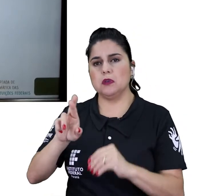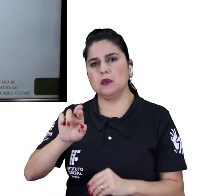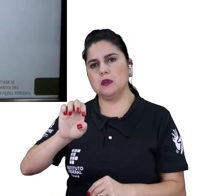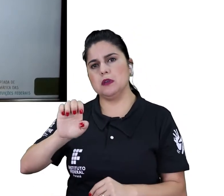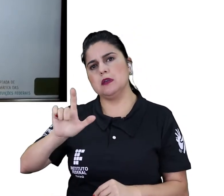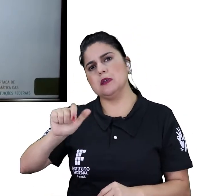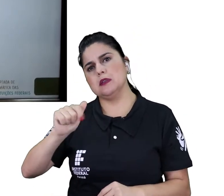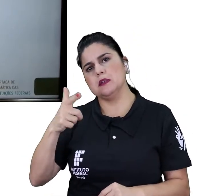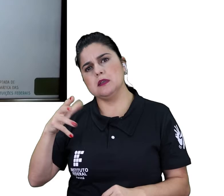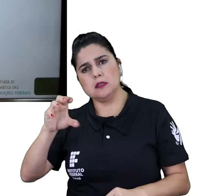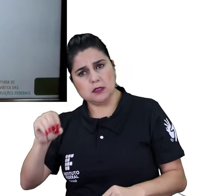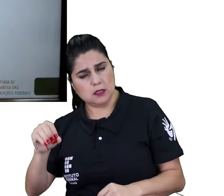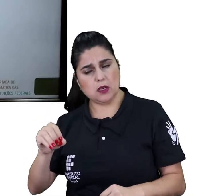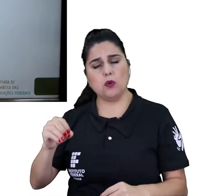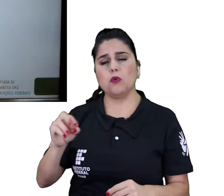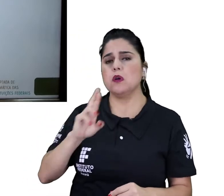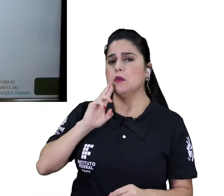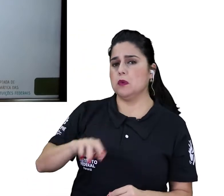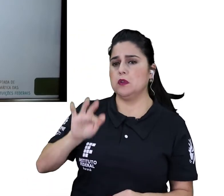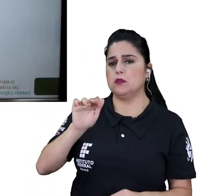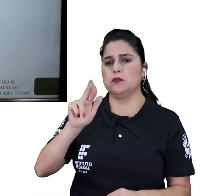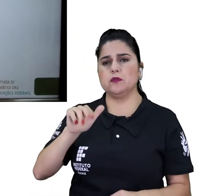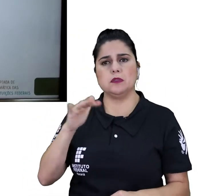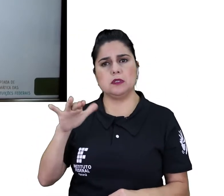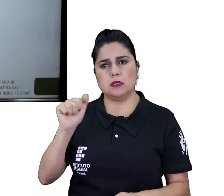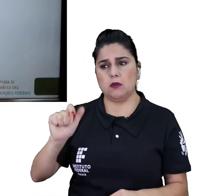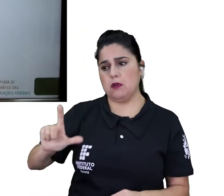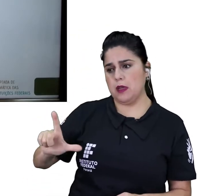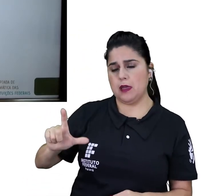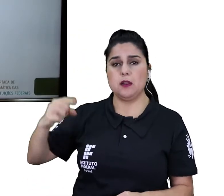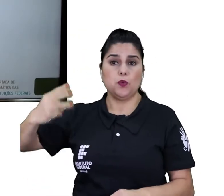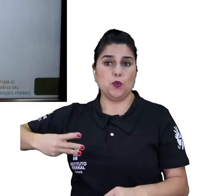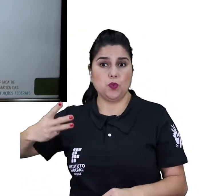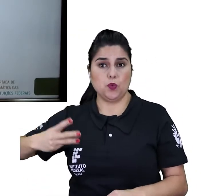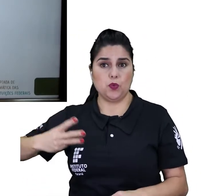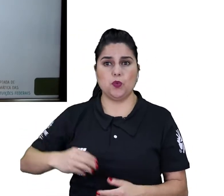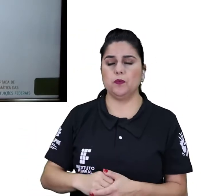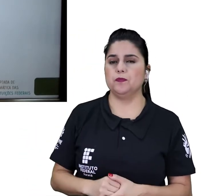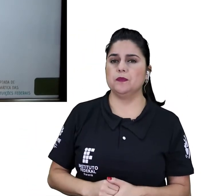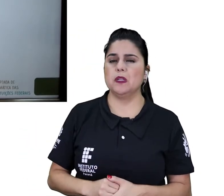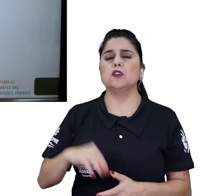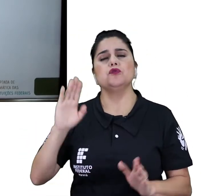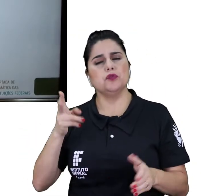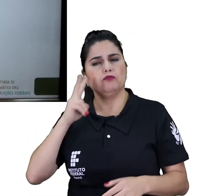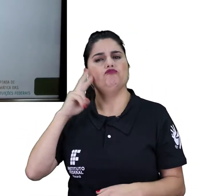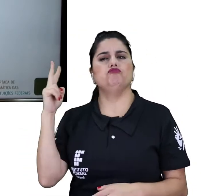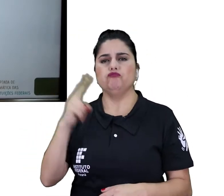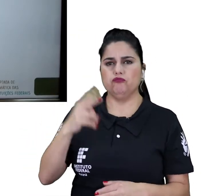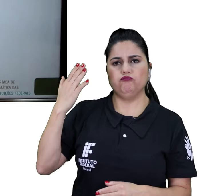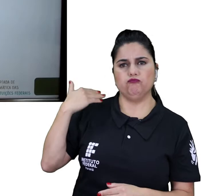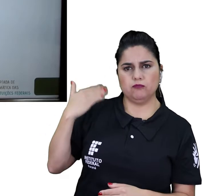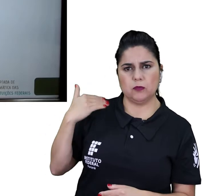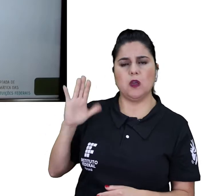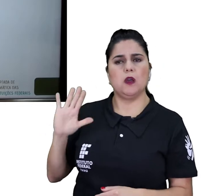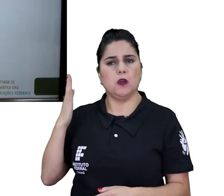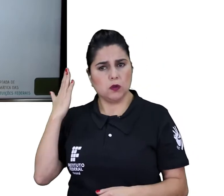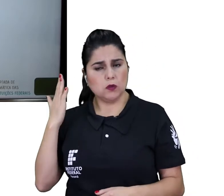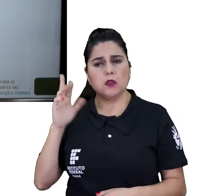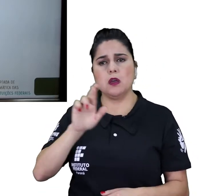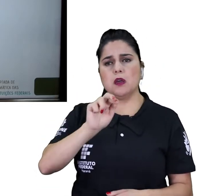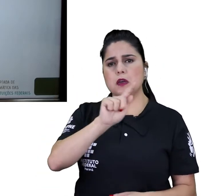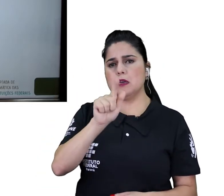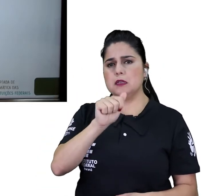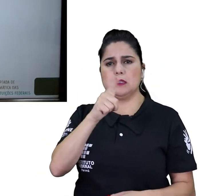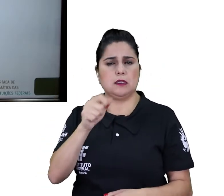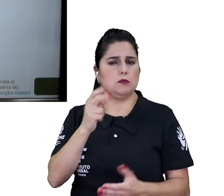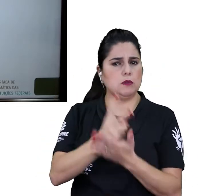lado do segundo hexágono em função de L e do terceiro. Talvez nem precise do terceiro. A gente já viu anteriormente que a razão vai